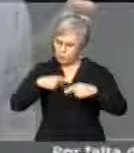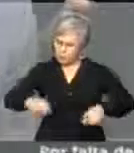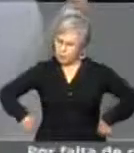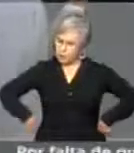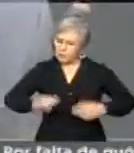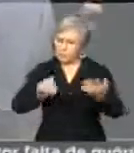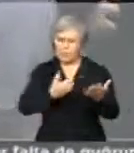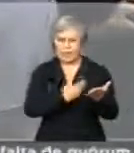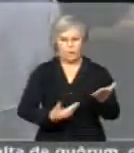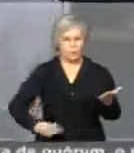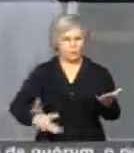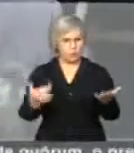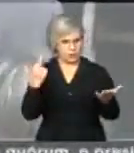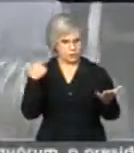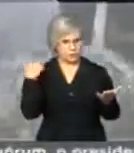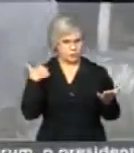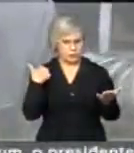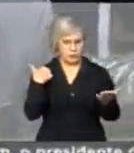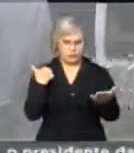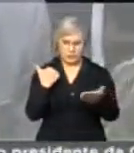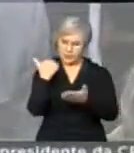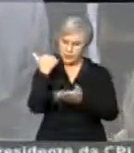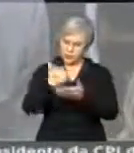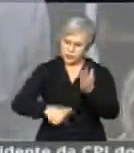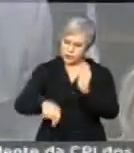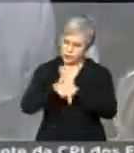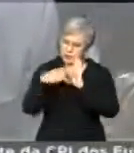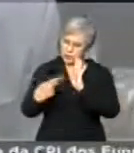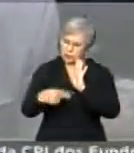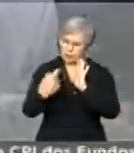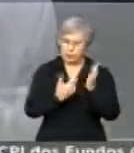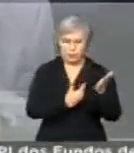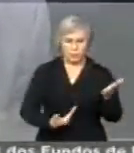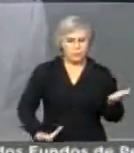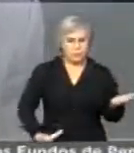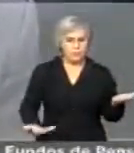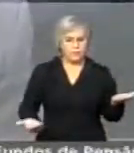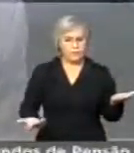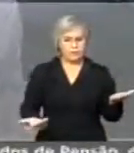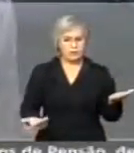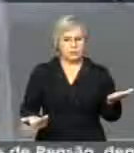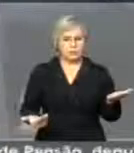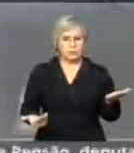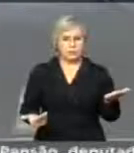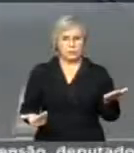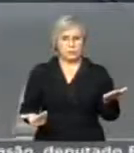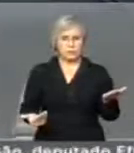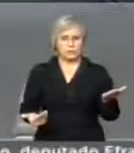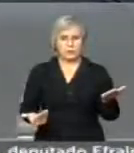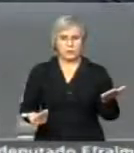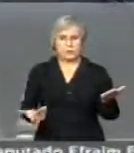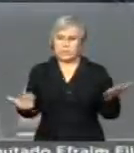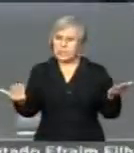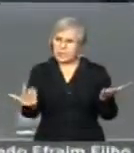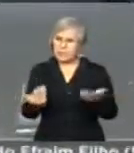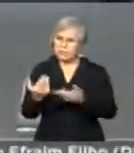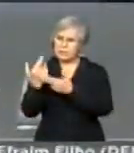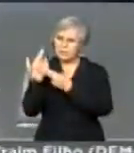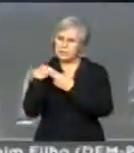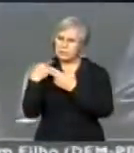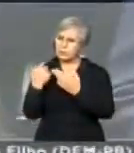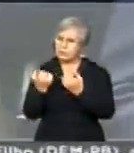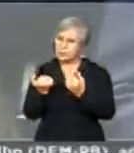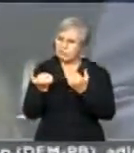impostos, das suas alíquotas. Portanto, nós não podemos concordar. Reafirmamos, um governo competente,